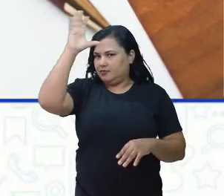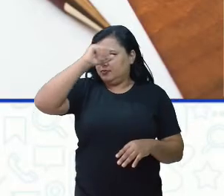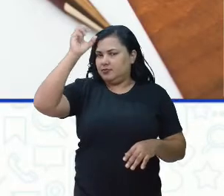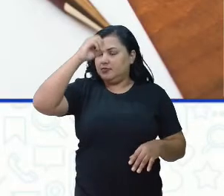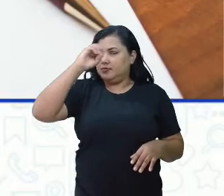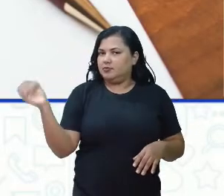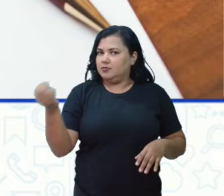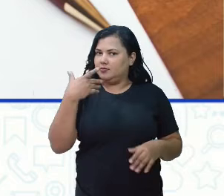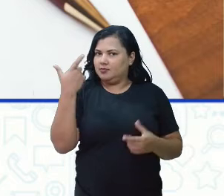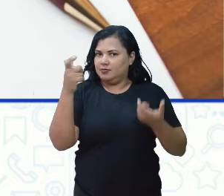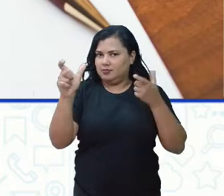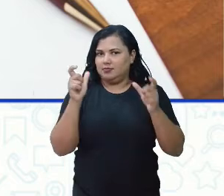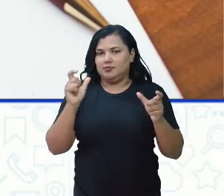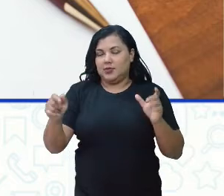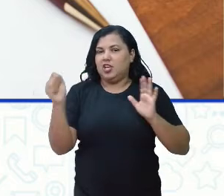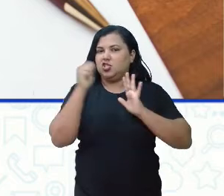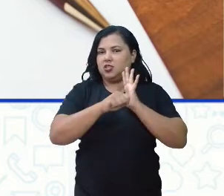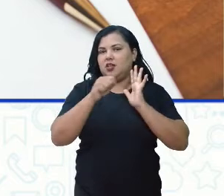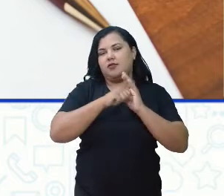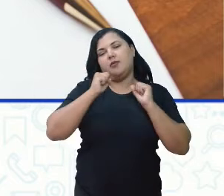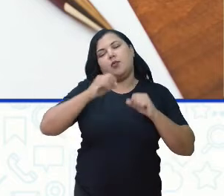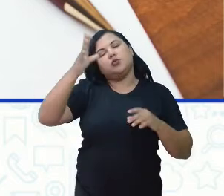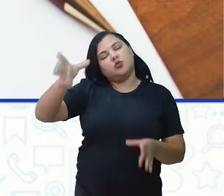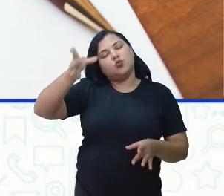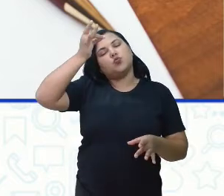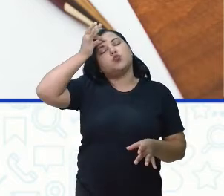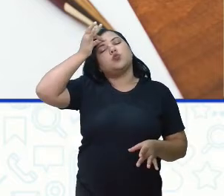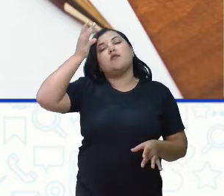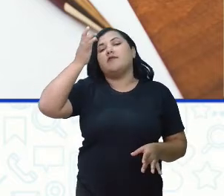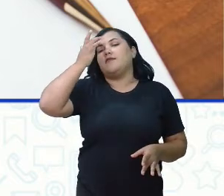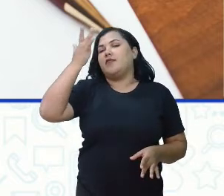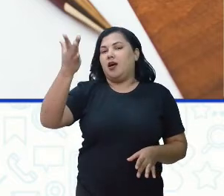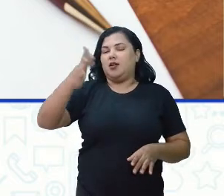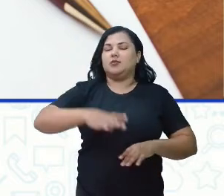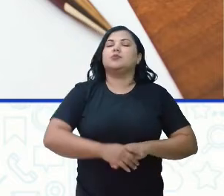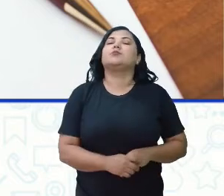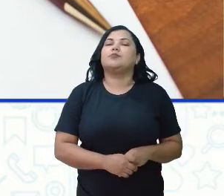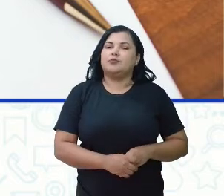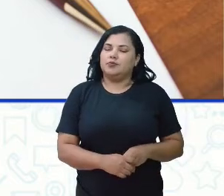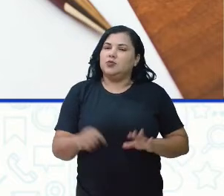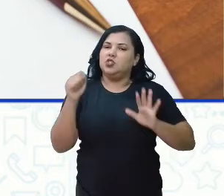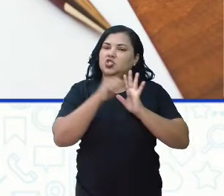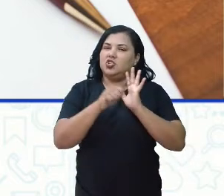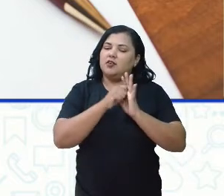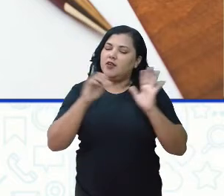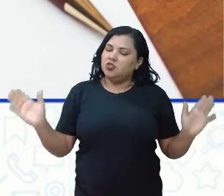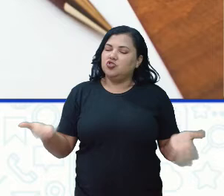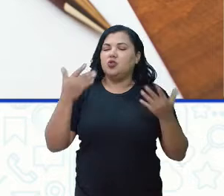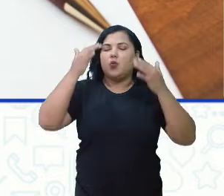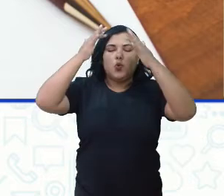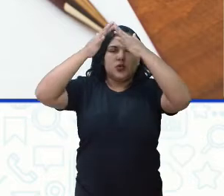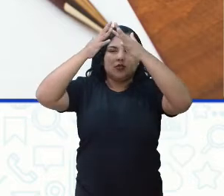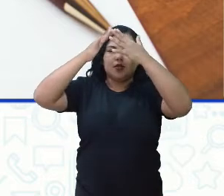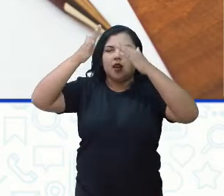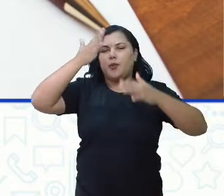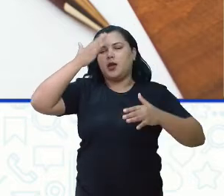escrever, você pode memorizá-las com facilidade, né? Escrever ajuda a estimular o cérebro a compreender as derivações das